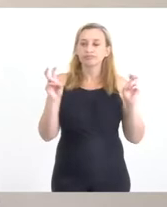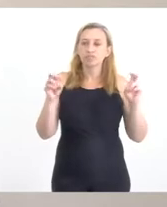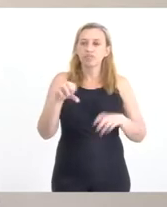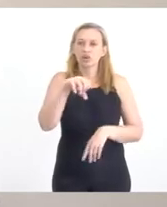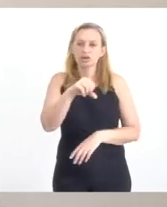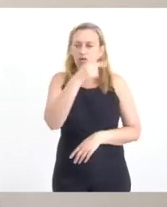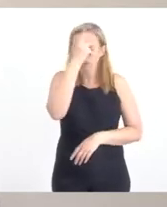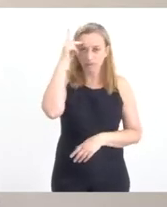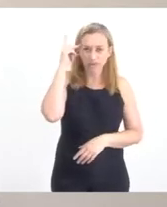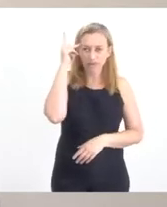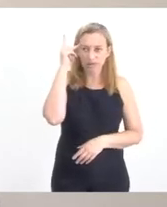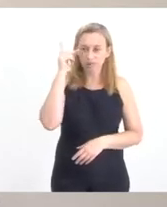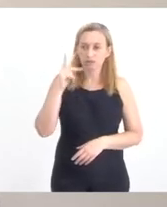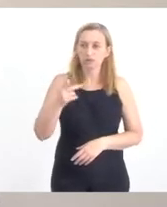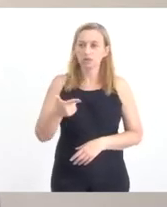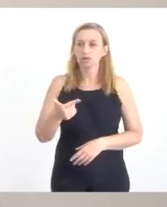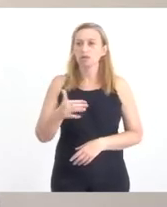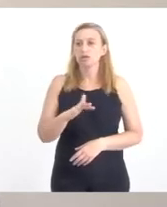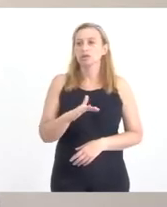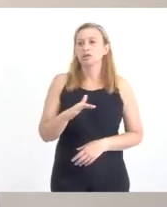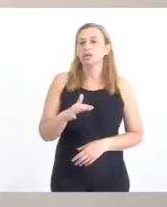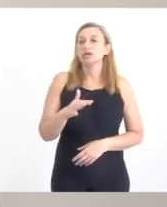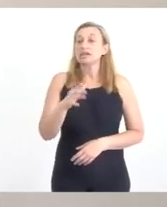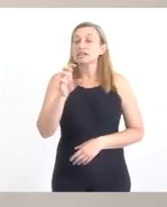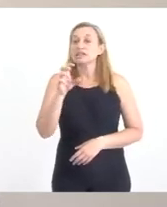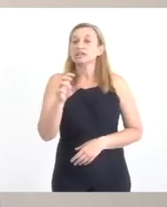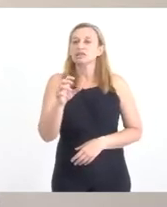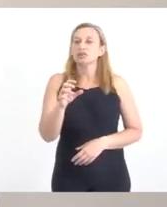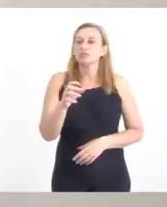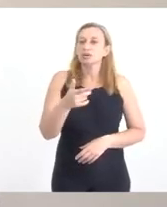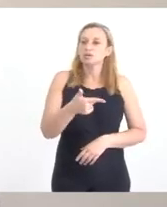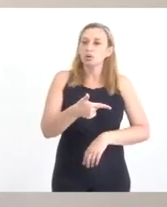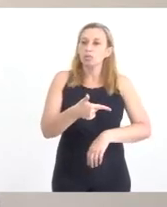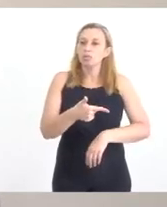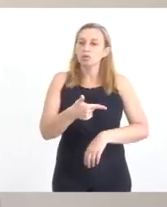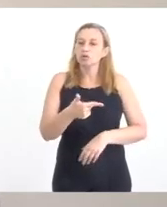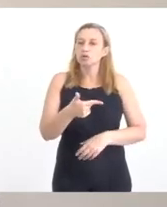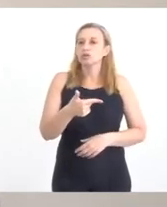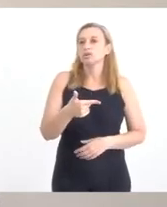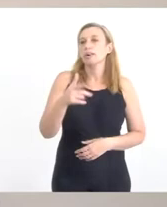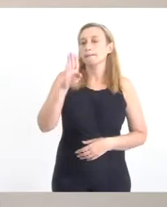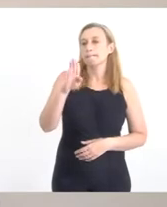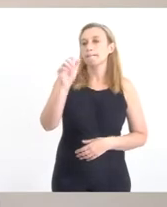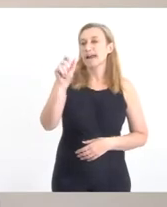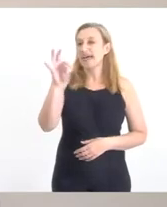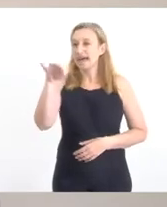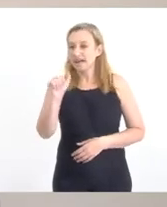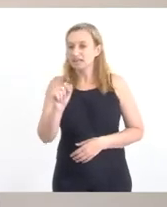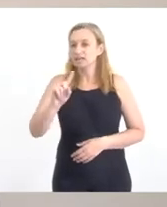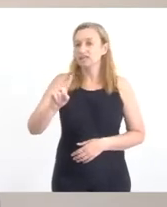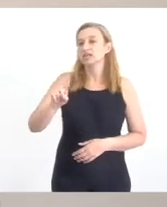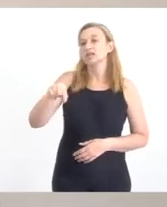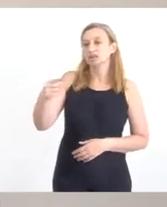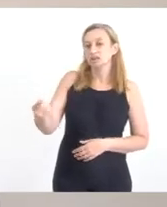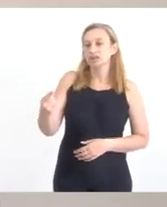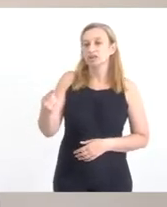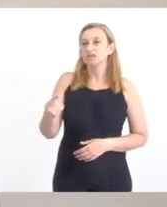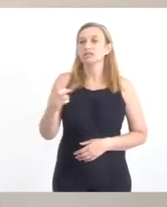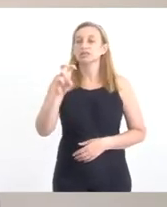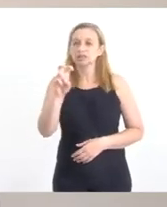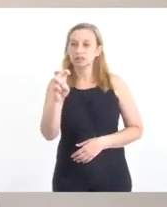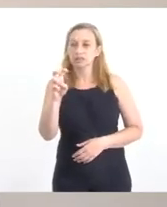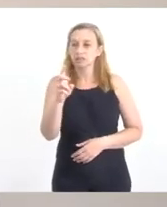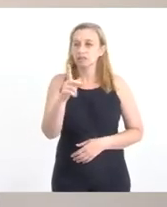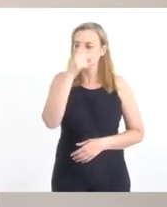menos nove pessoas ficaram baleados cinco morreram entre e e o Leandro que tava levando cesta